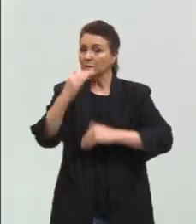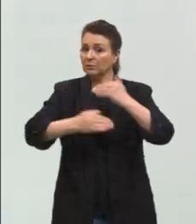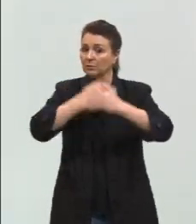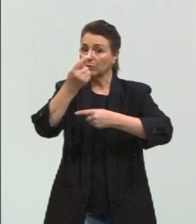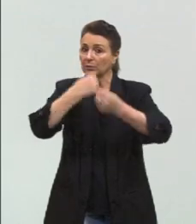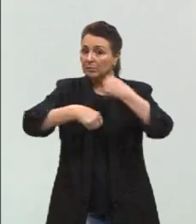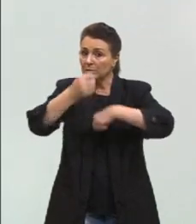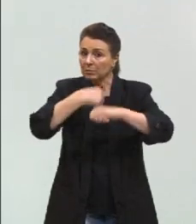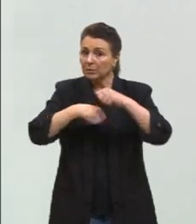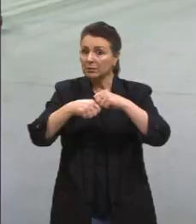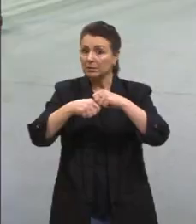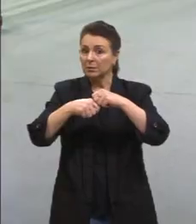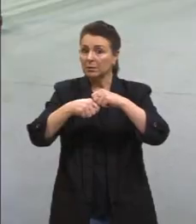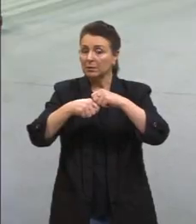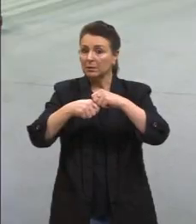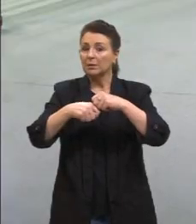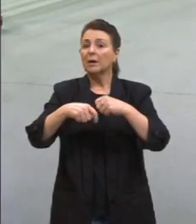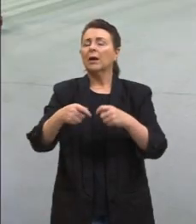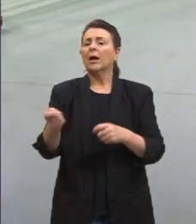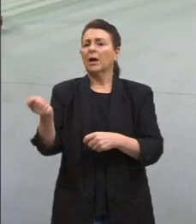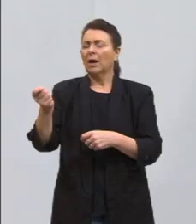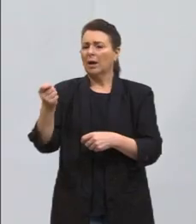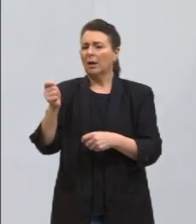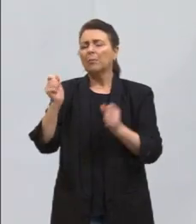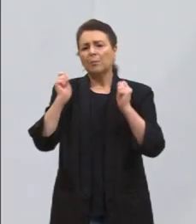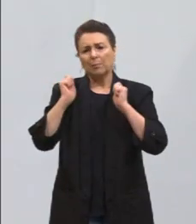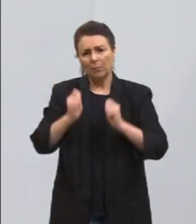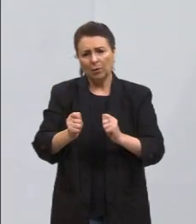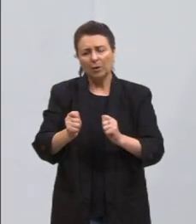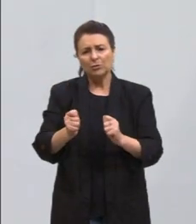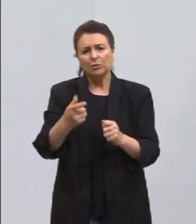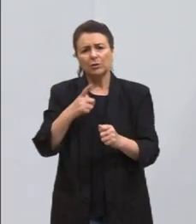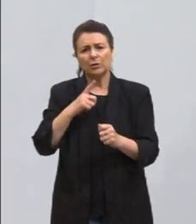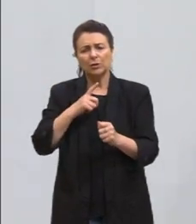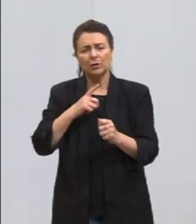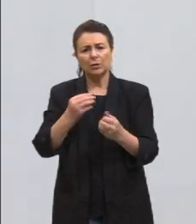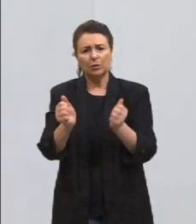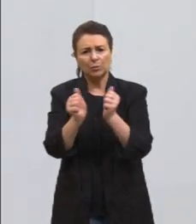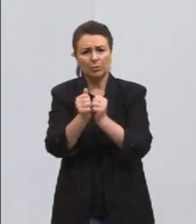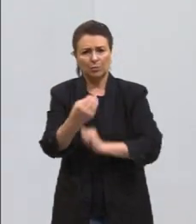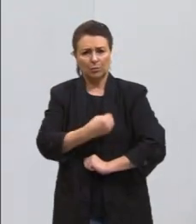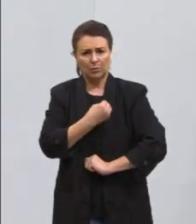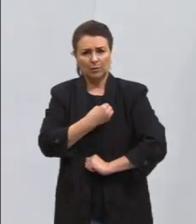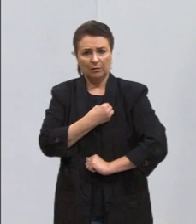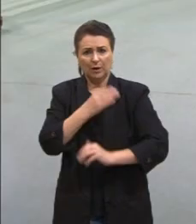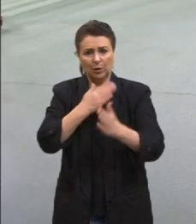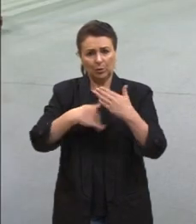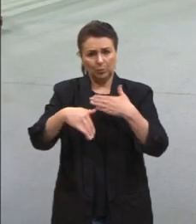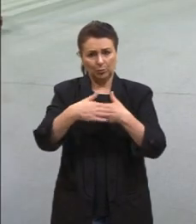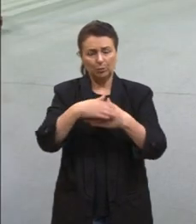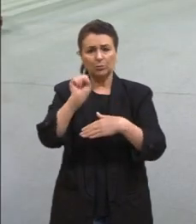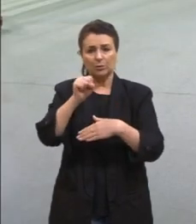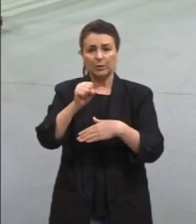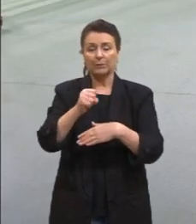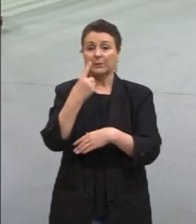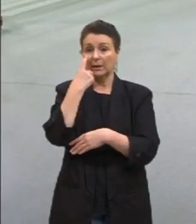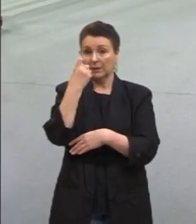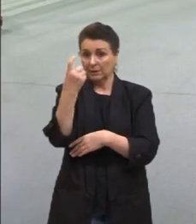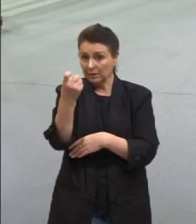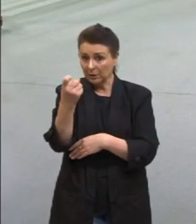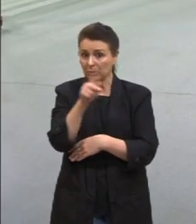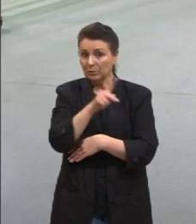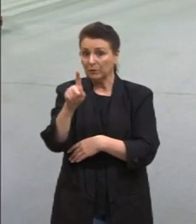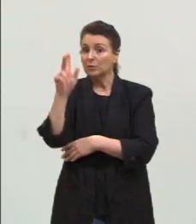rechaçada é possível conviver não precisa destruir exatamente uma questão interessante também é exatamente